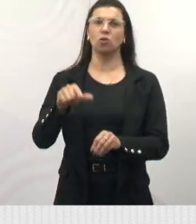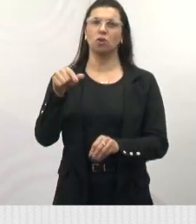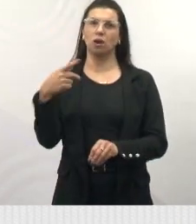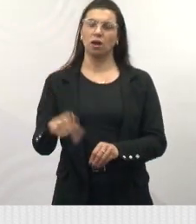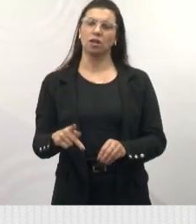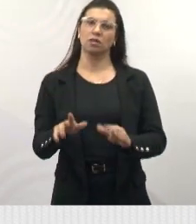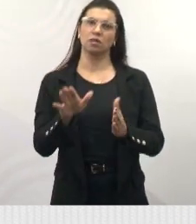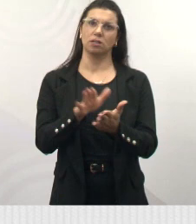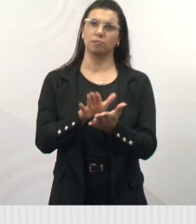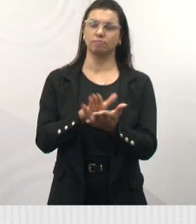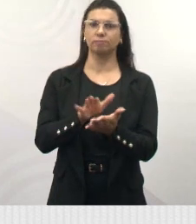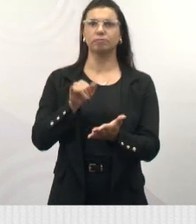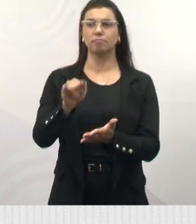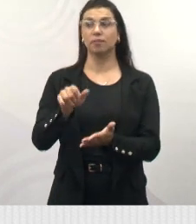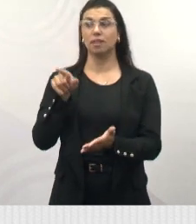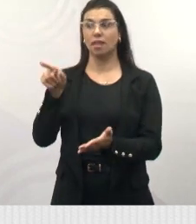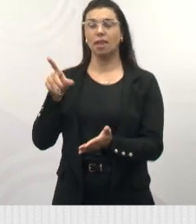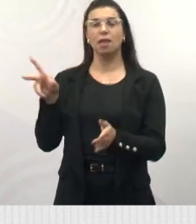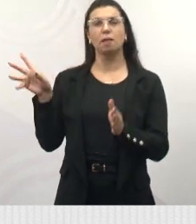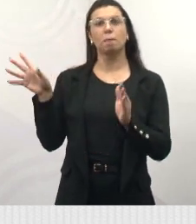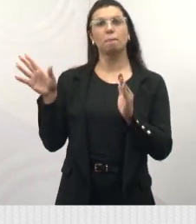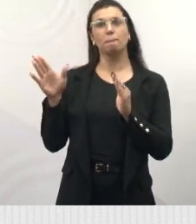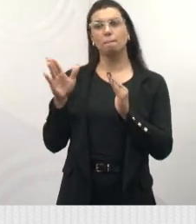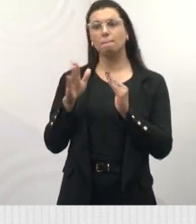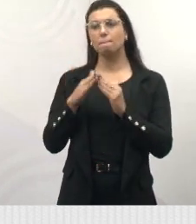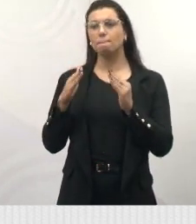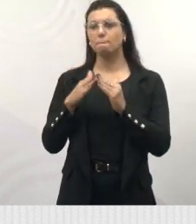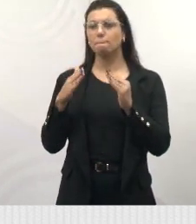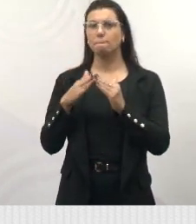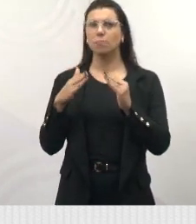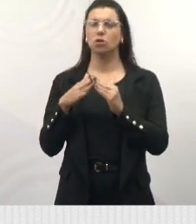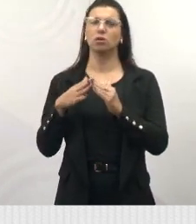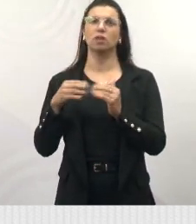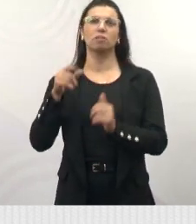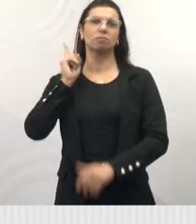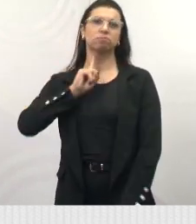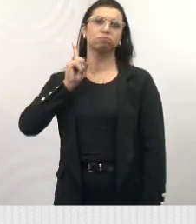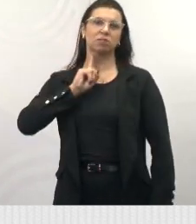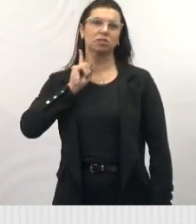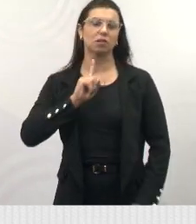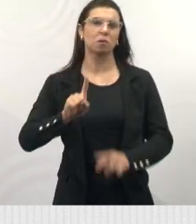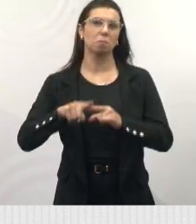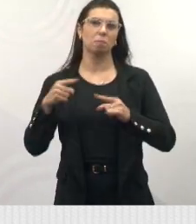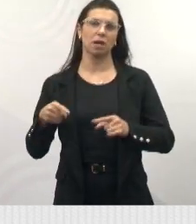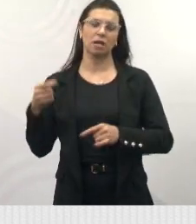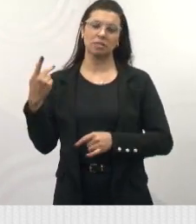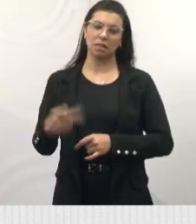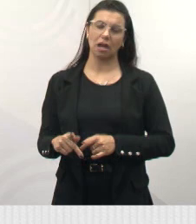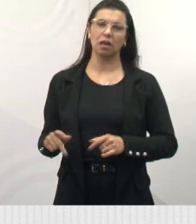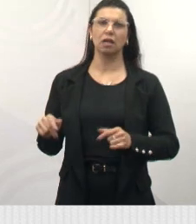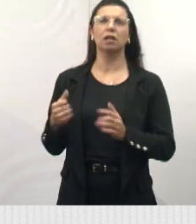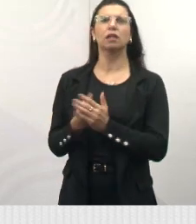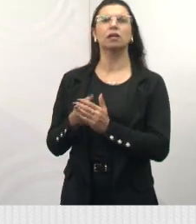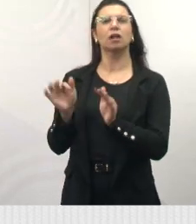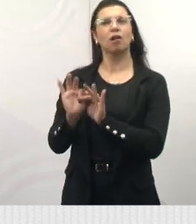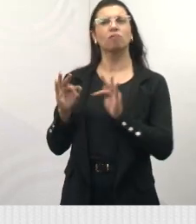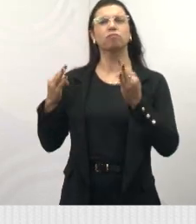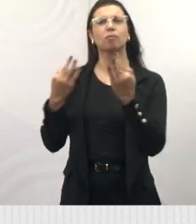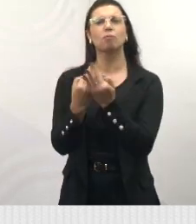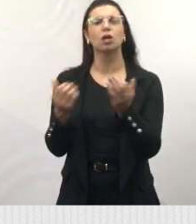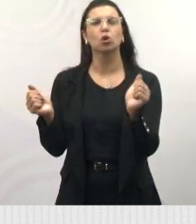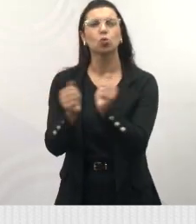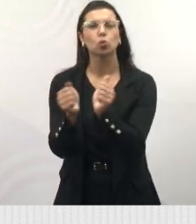Minas Gerais, e veio para cá e constituiu sua família, realizou sempre a parte de